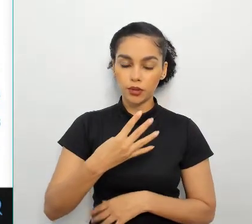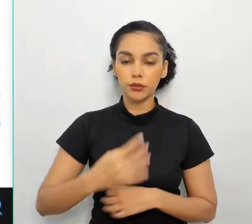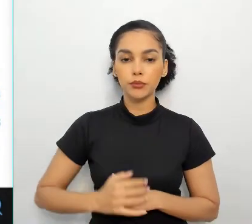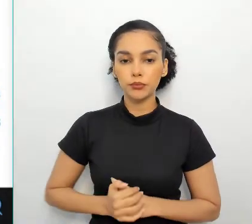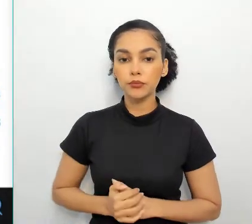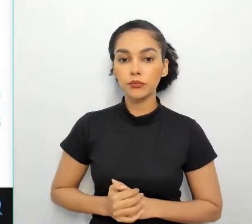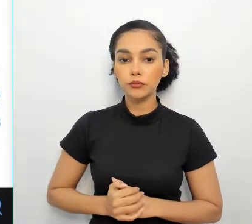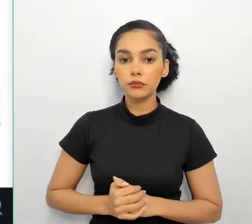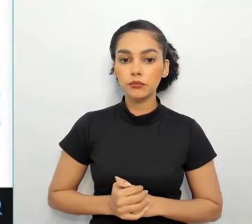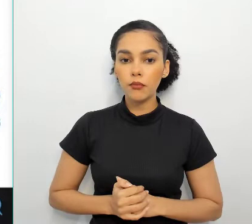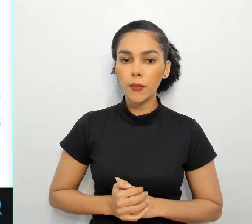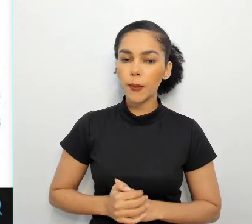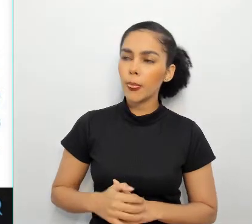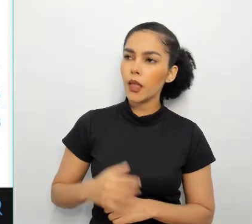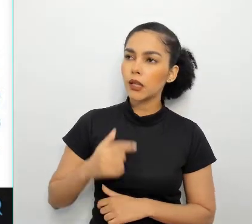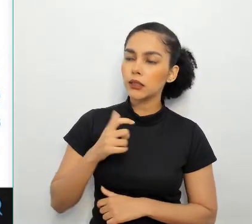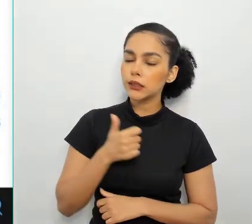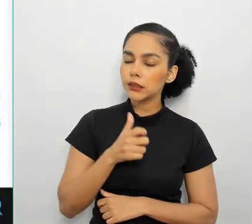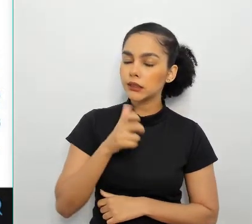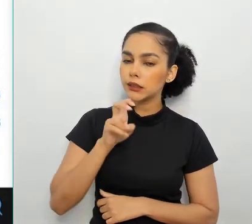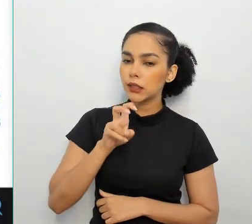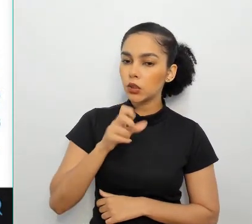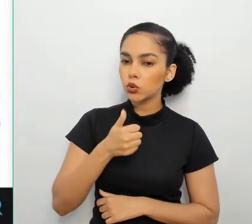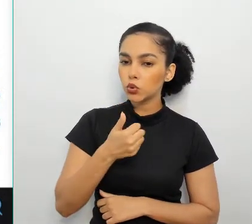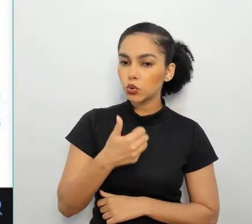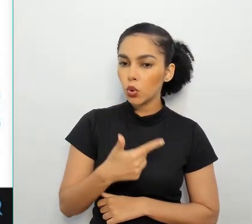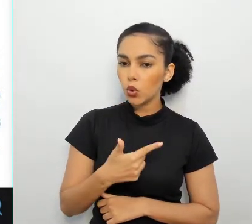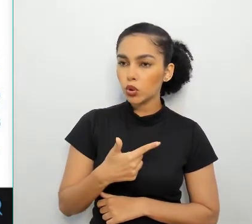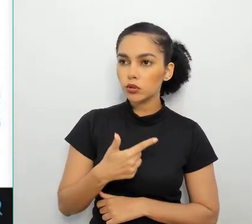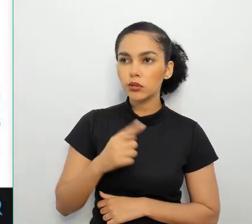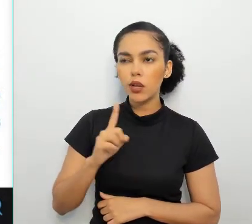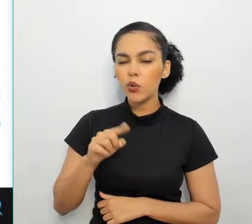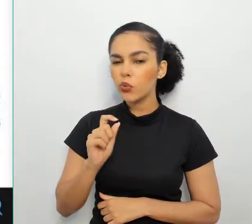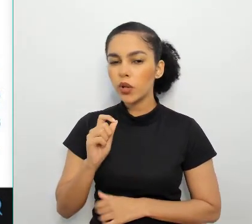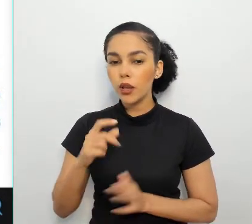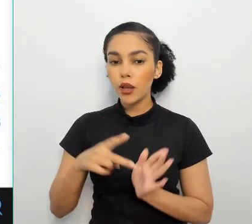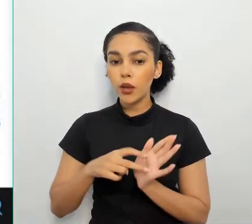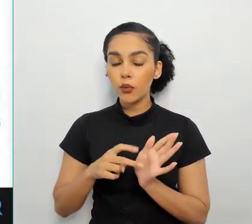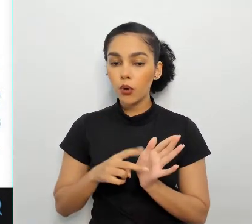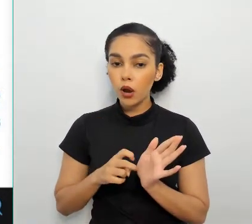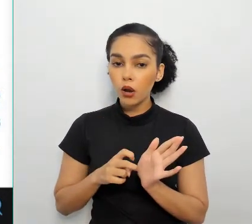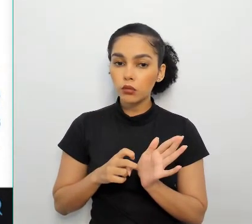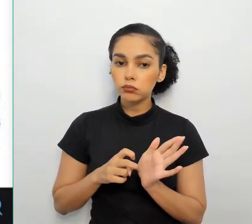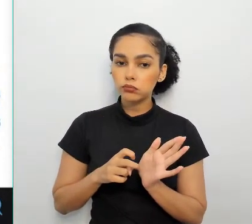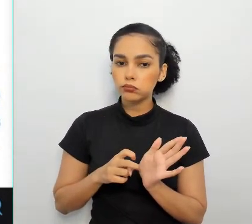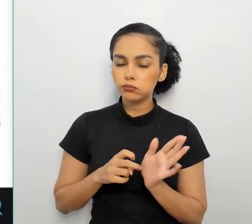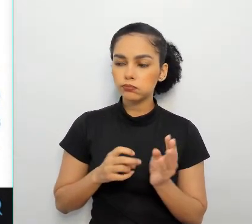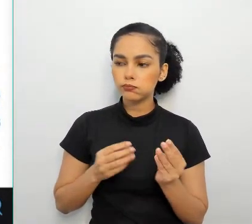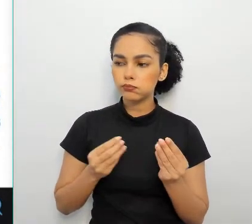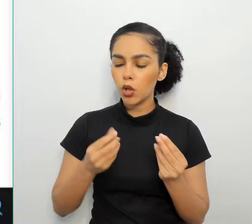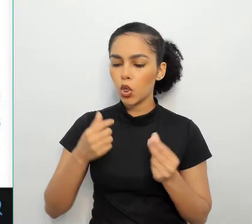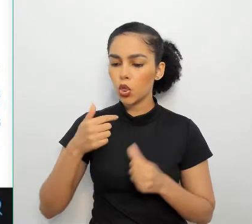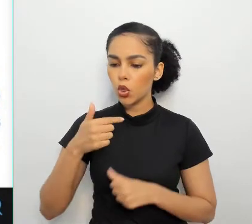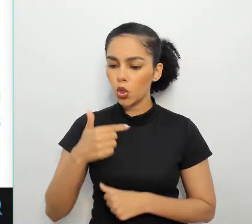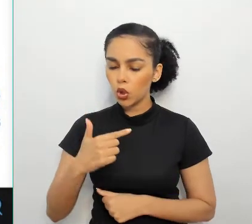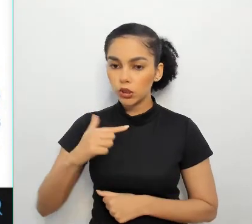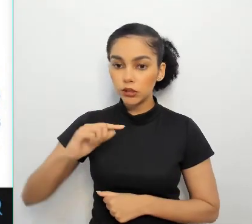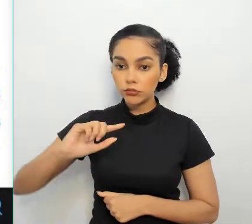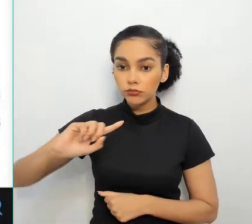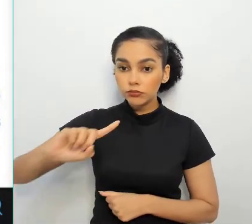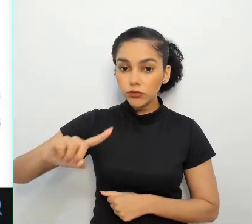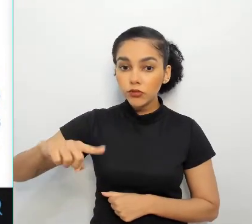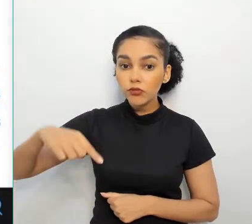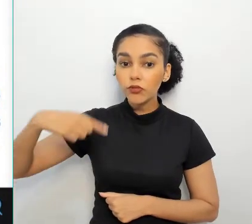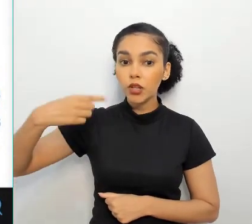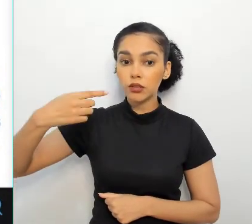Dividido por 512 é o dobro de 256, né? Que está em cima. O 256, a gente já viu que é 2 elevado a 8.